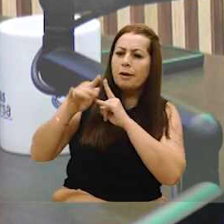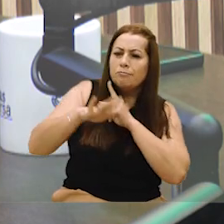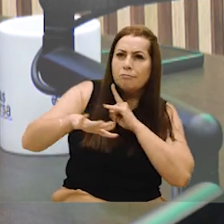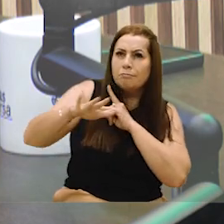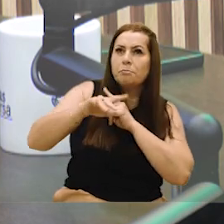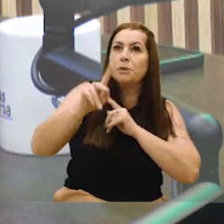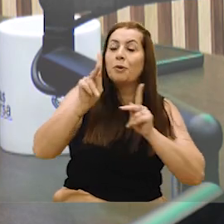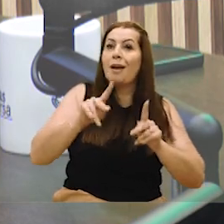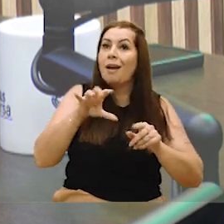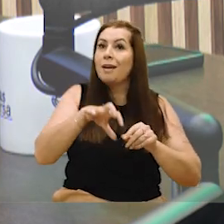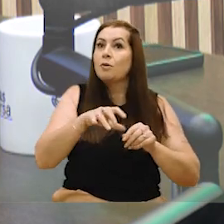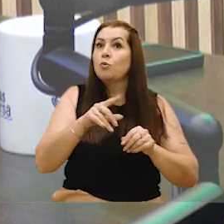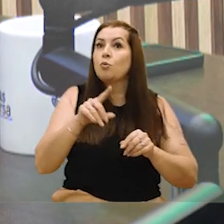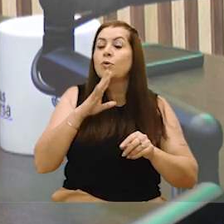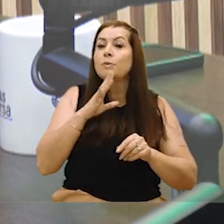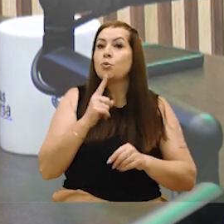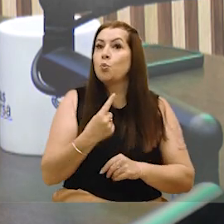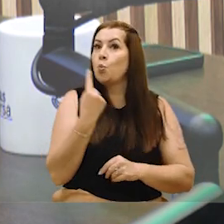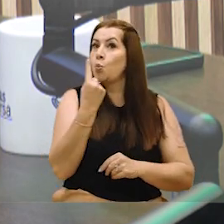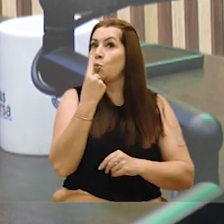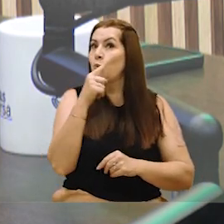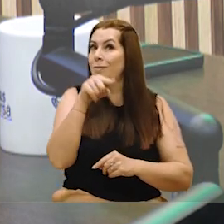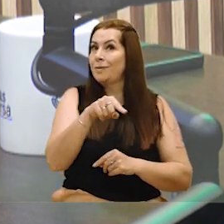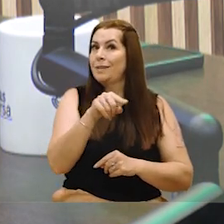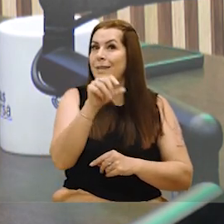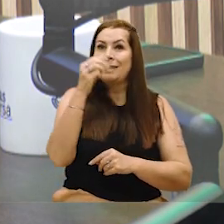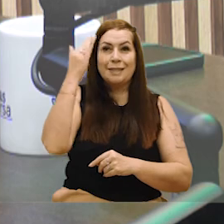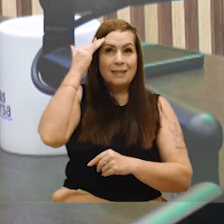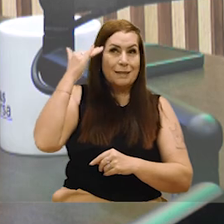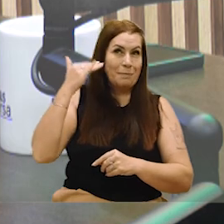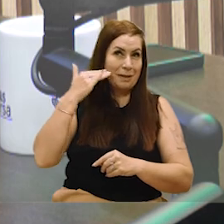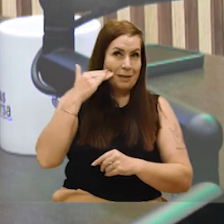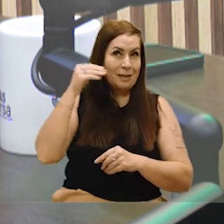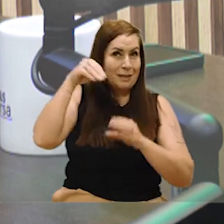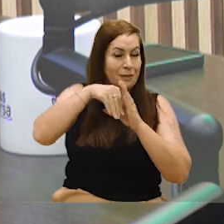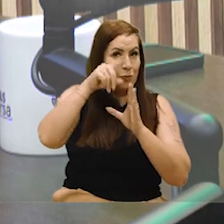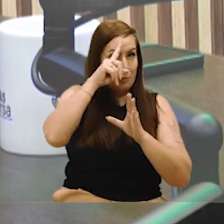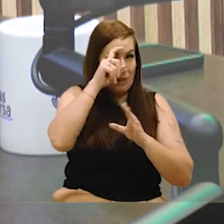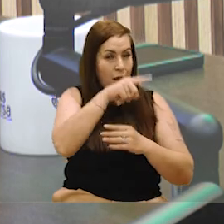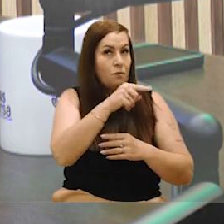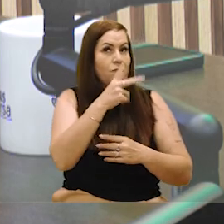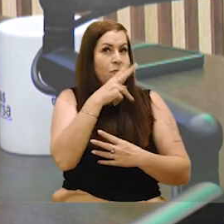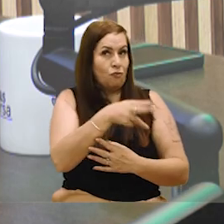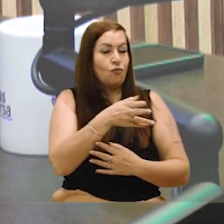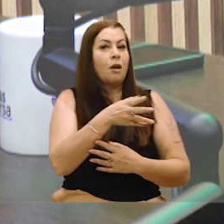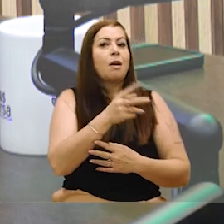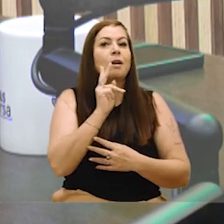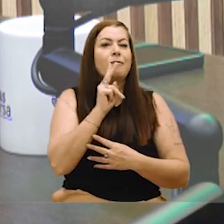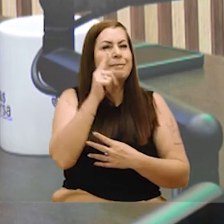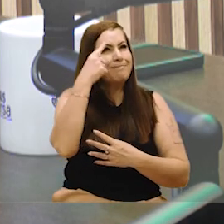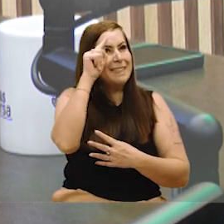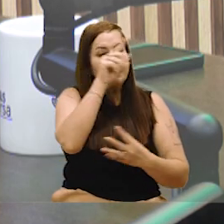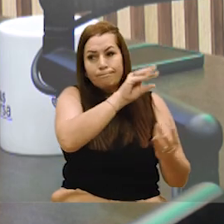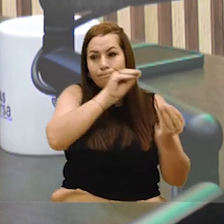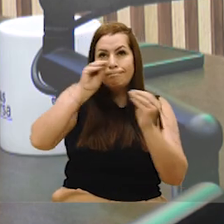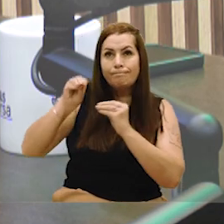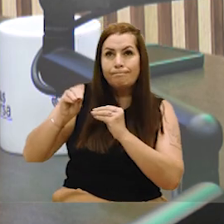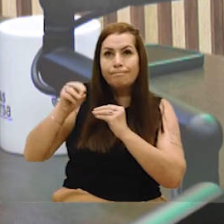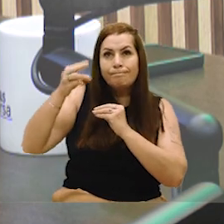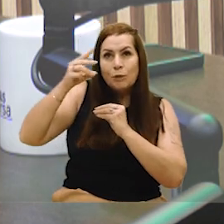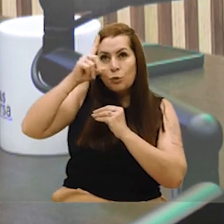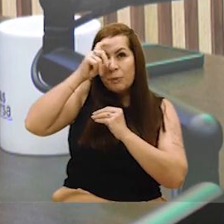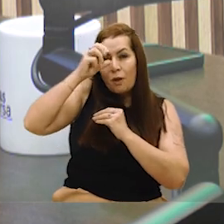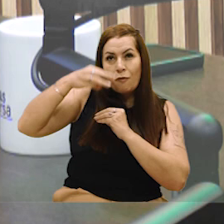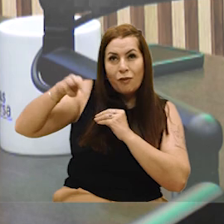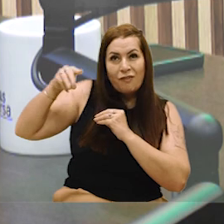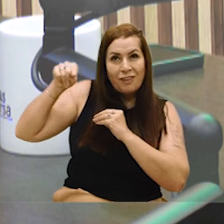da área, conhecemos um único lugar que tem no Rio Grande do Sul, que é em Santa Maria, dentro de um hospital, né, e levei, então, essa ideia para o Hospital Virvi